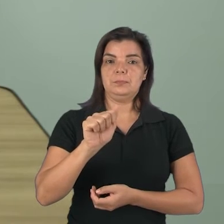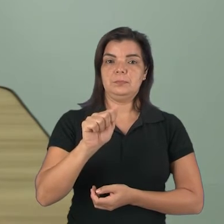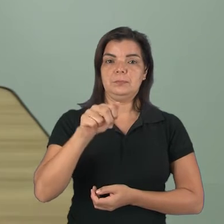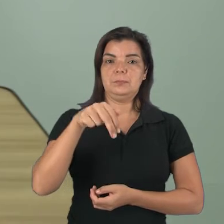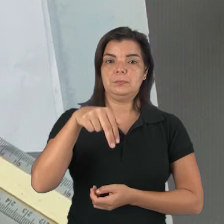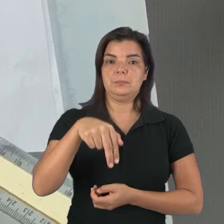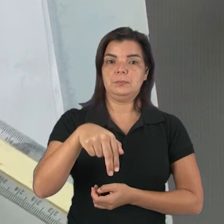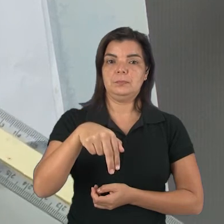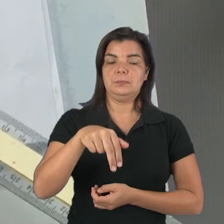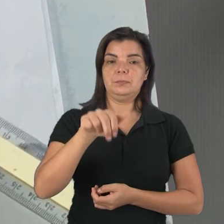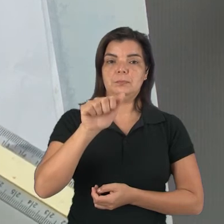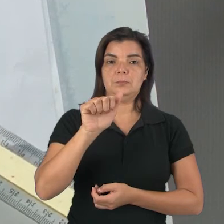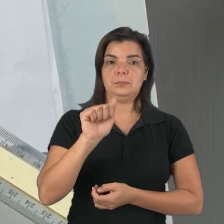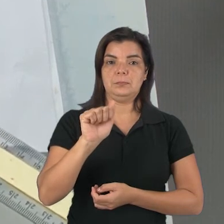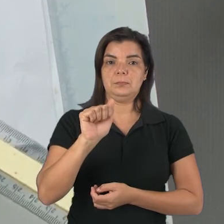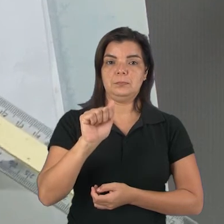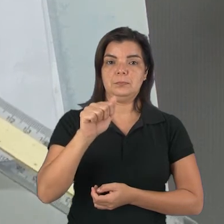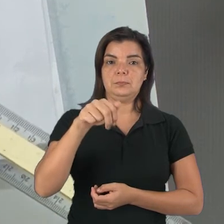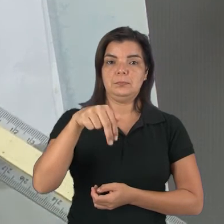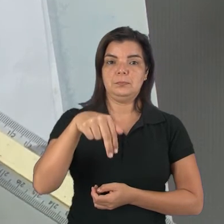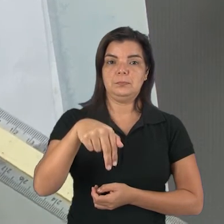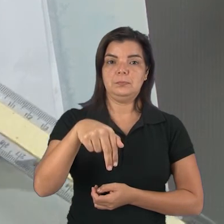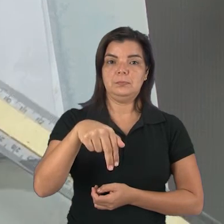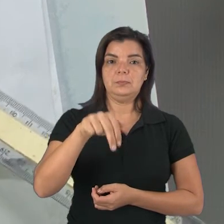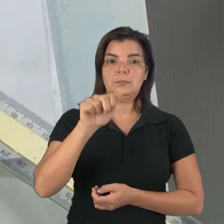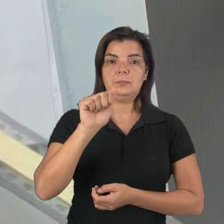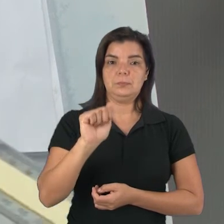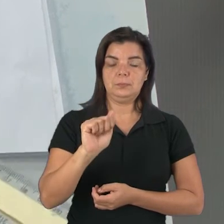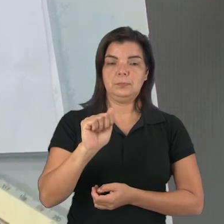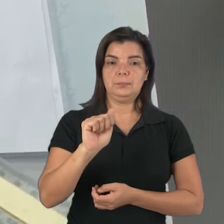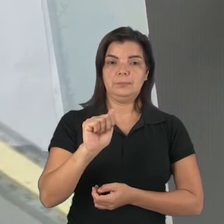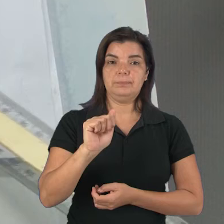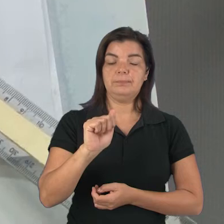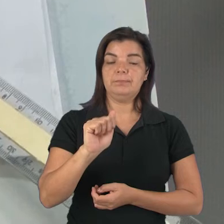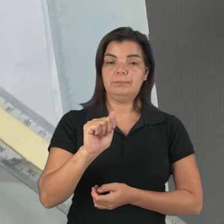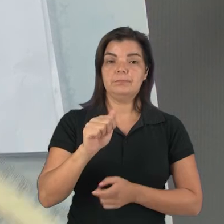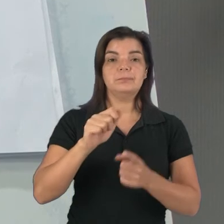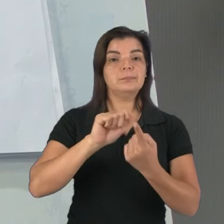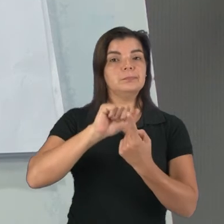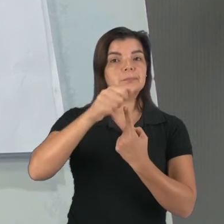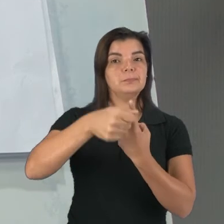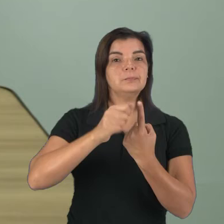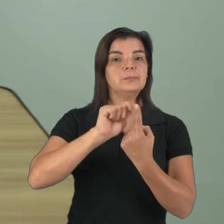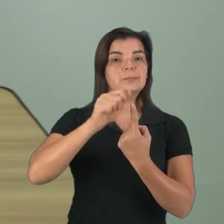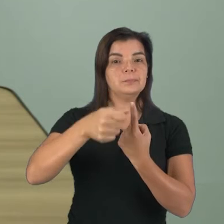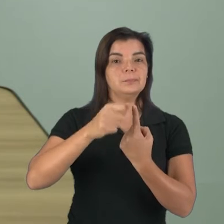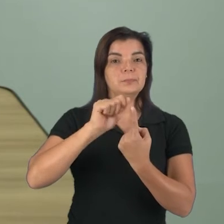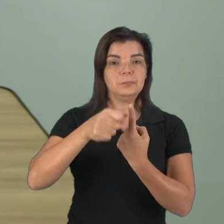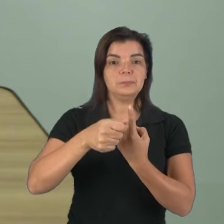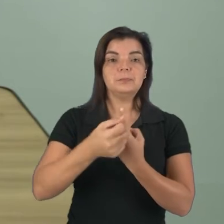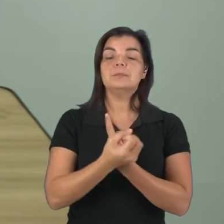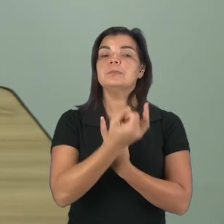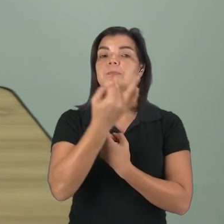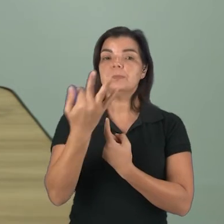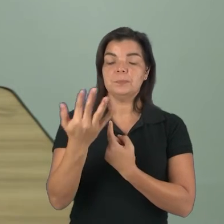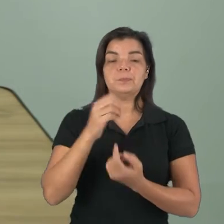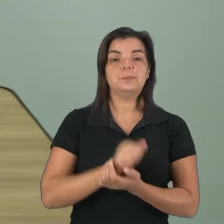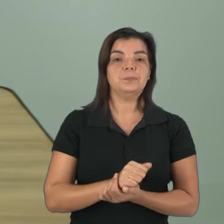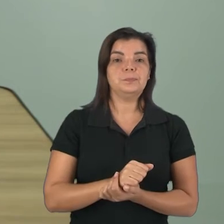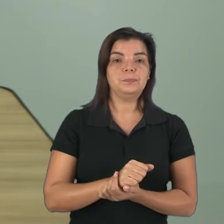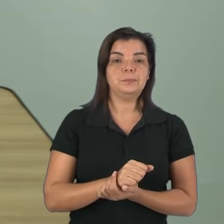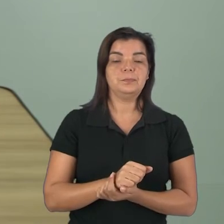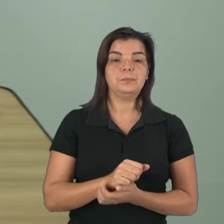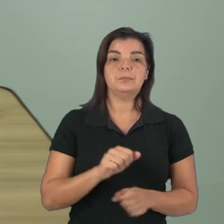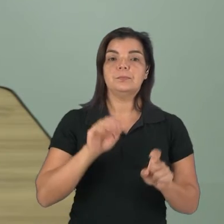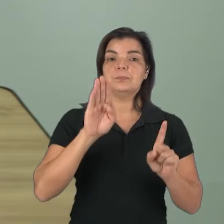a n a n a banana vamos contar quantas vezes nós abrimos a